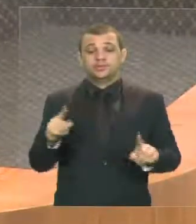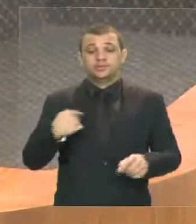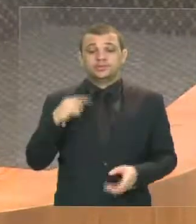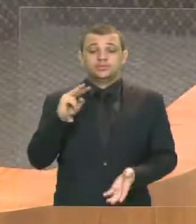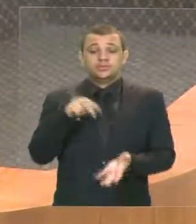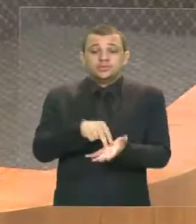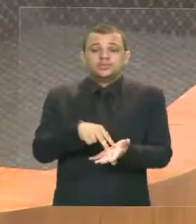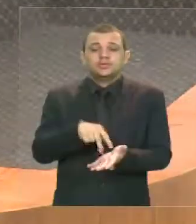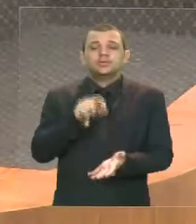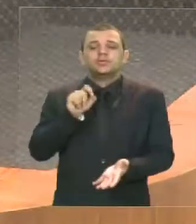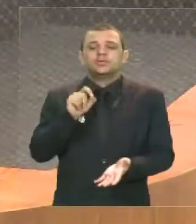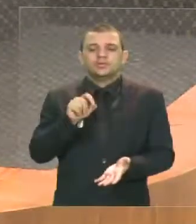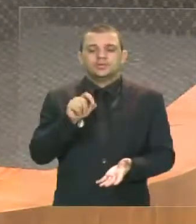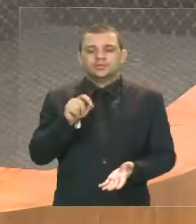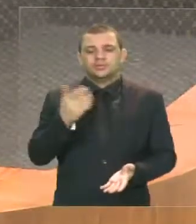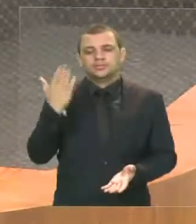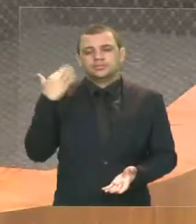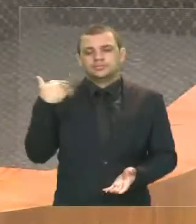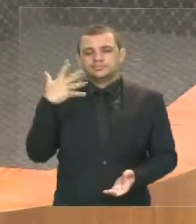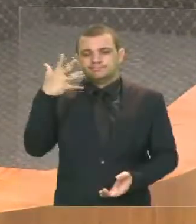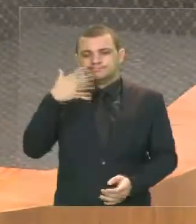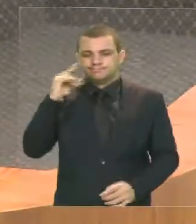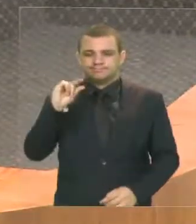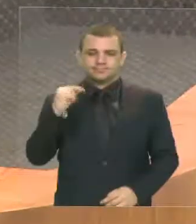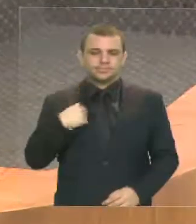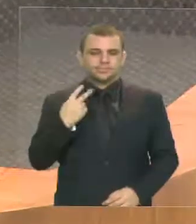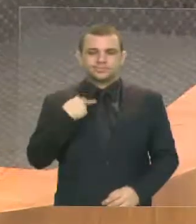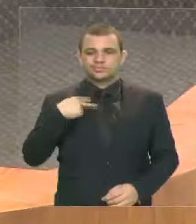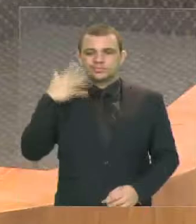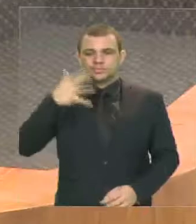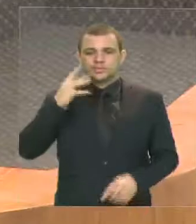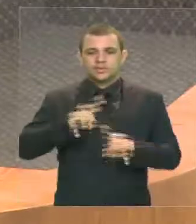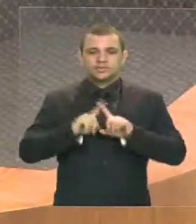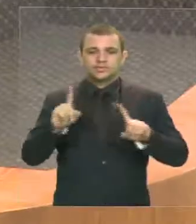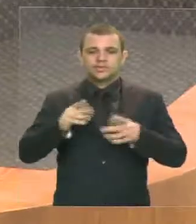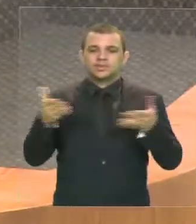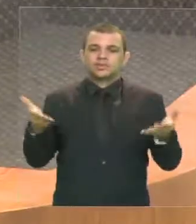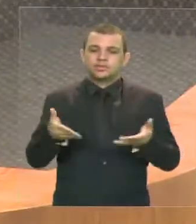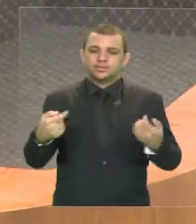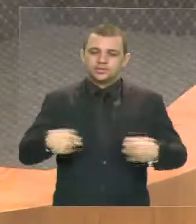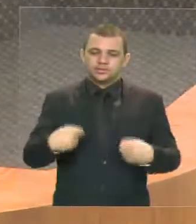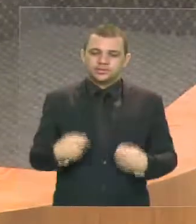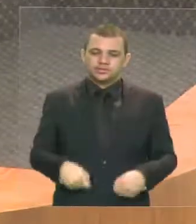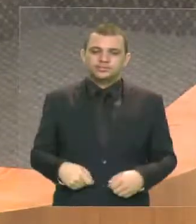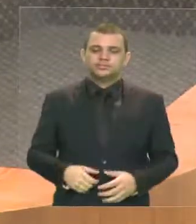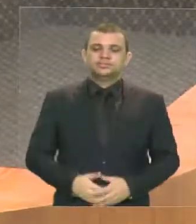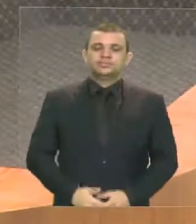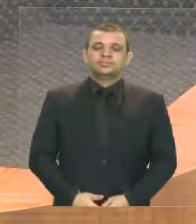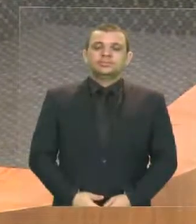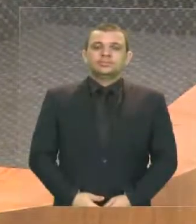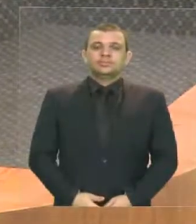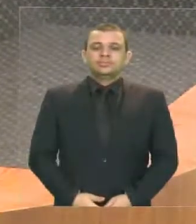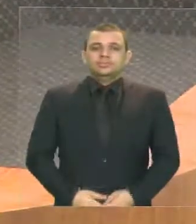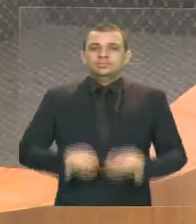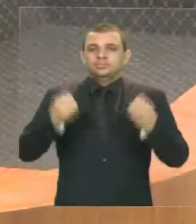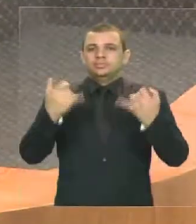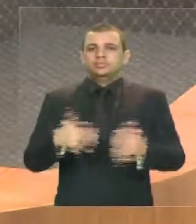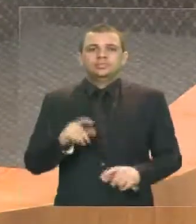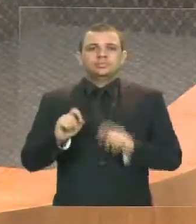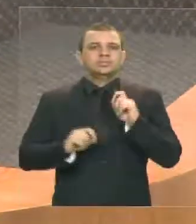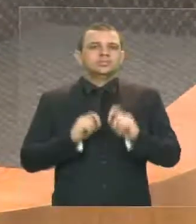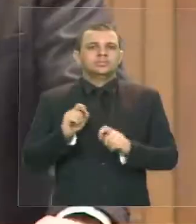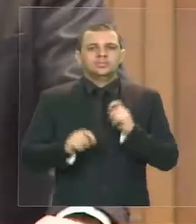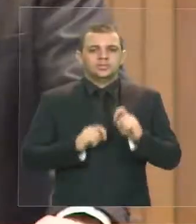tive a oportunidade de me manifestar no pequeno expediente, mas não poderia me manifestar a essa atitude